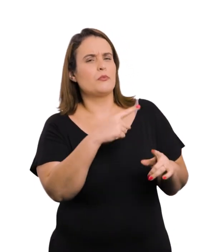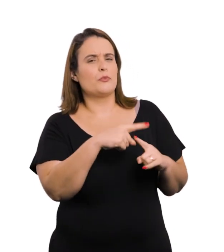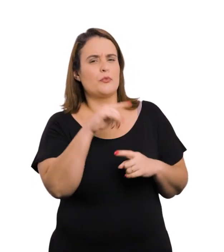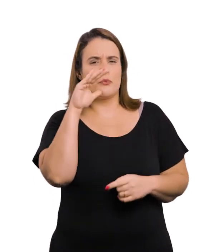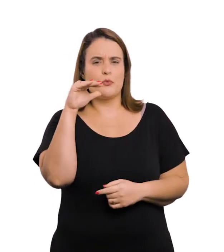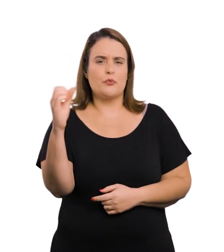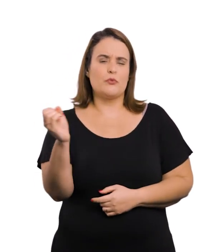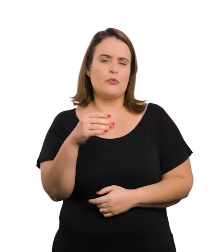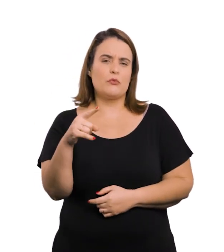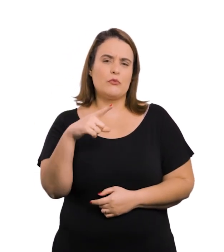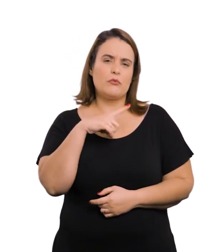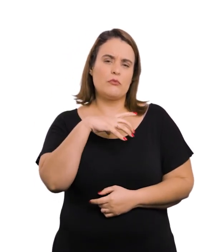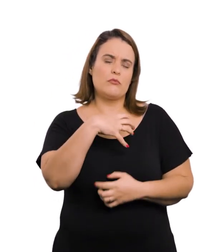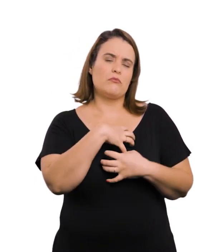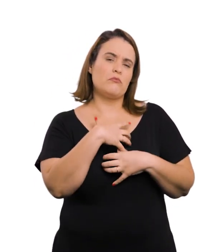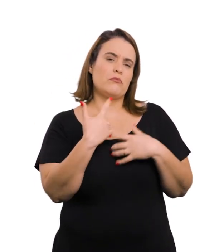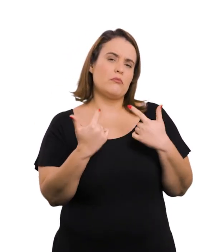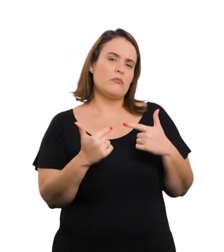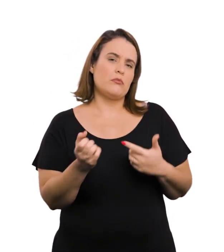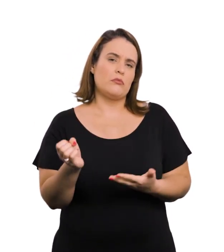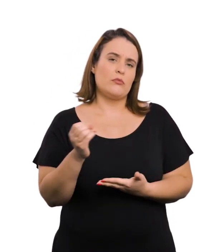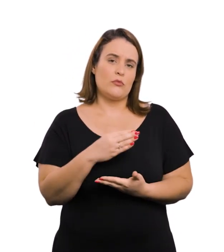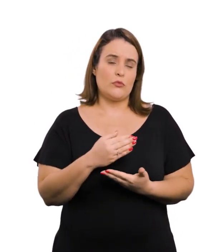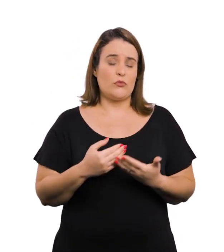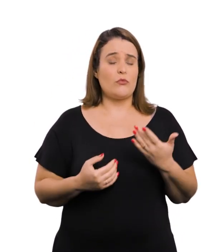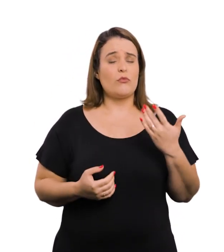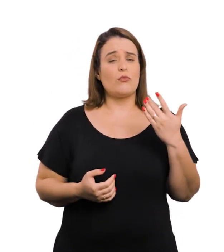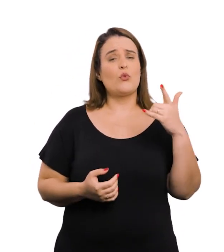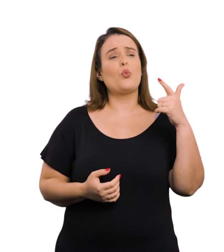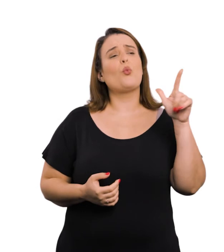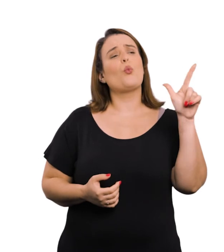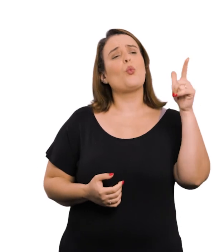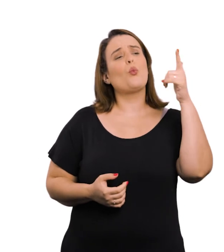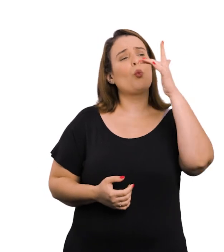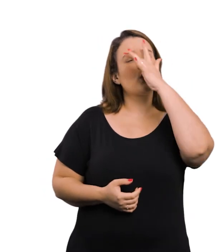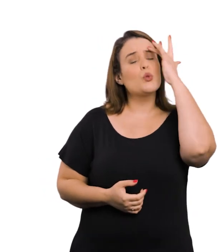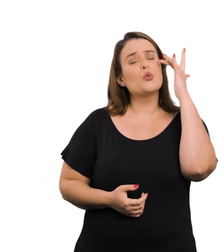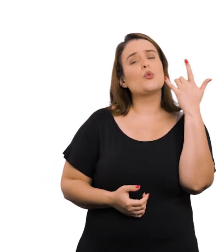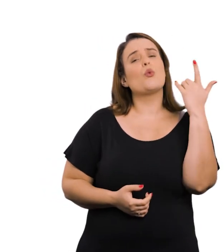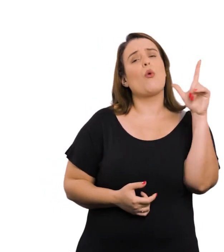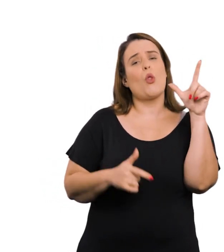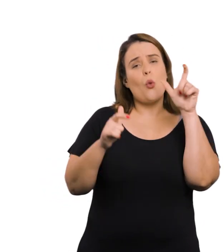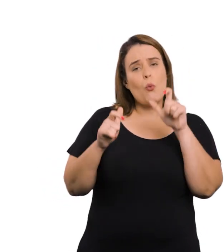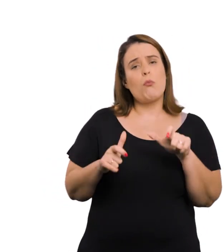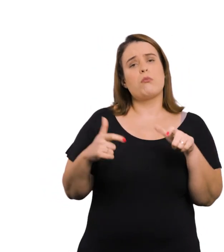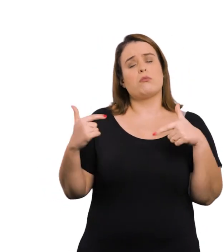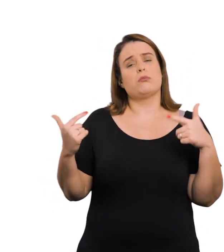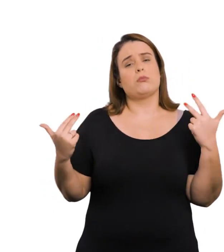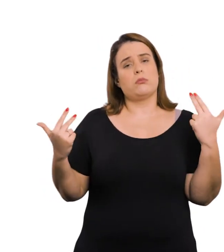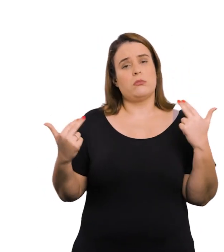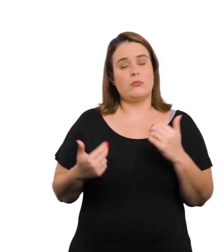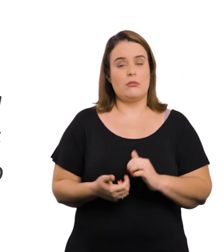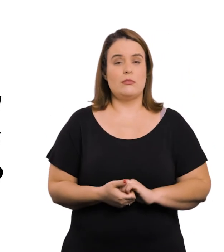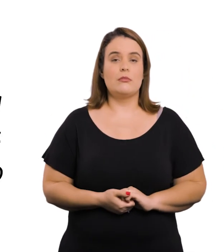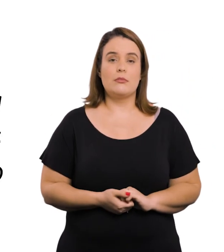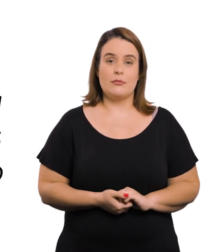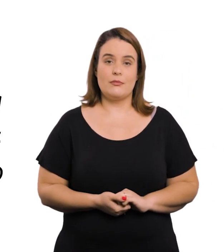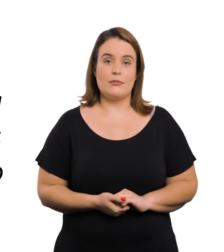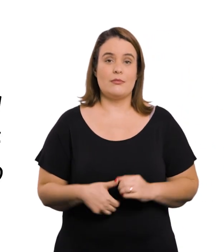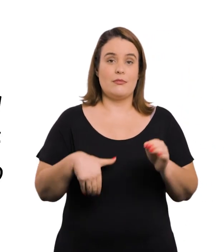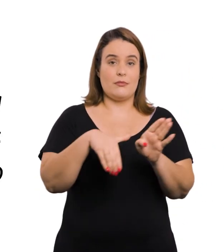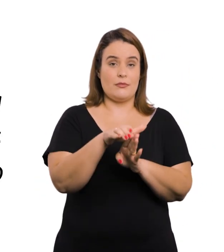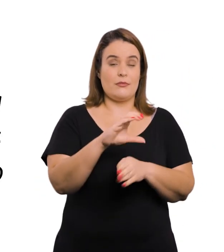por que o novo funcionário tem funções diferentes do que aqueles que ocupam o mesmo posto de trabalho, por exemplo.